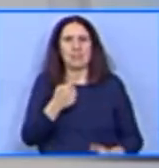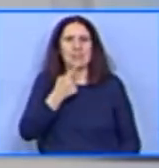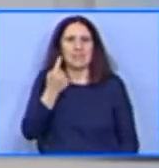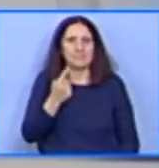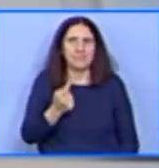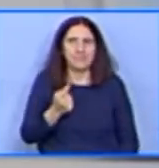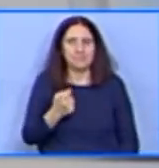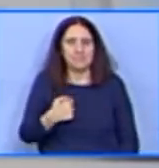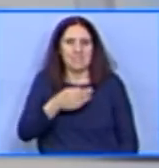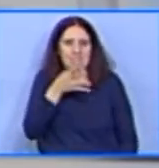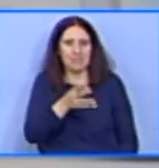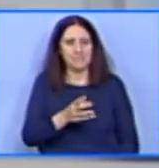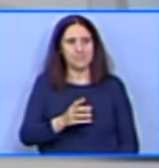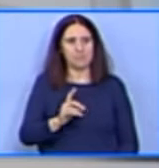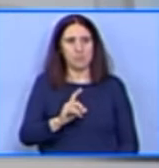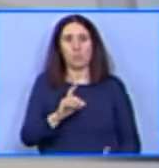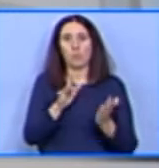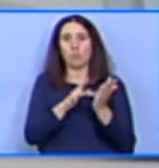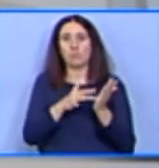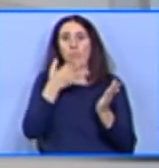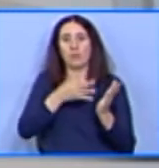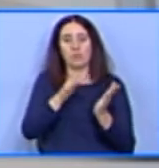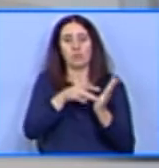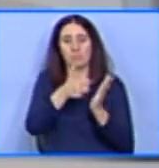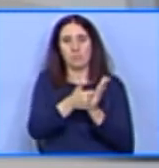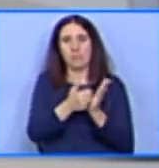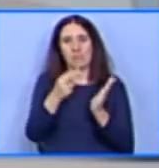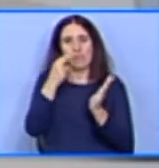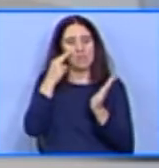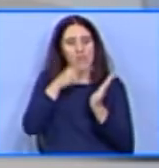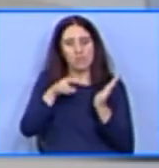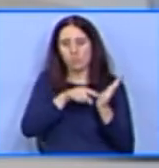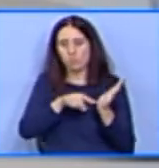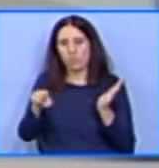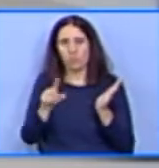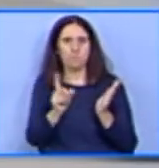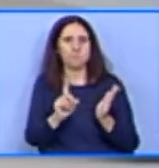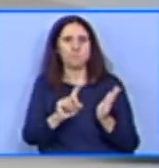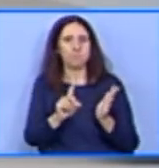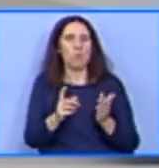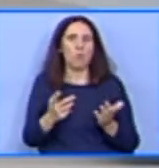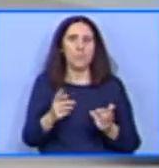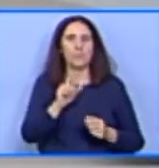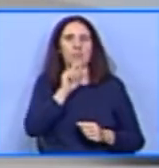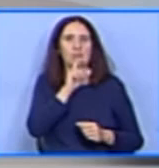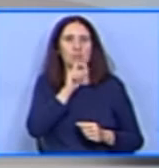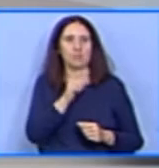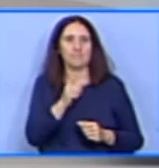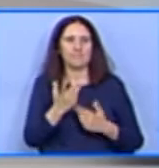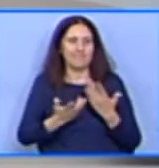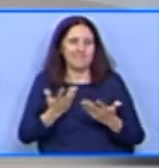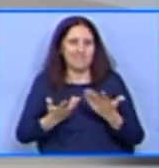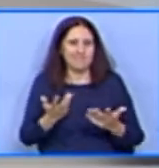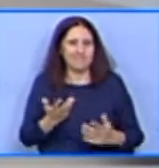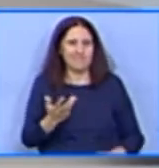esquisitos, como diria eu. Nem todos os livros da Bíblia podem ser lidos com esta... ou são capazes, nem sempre